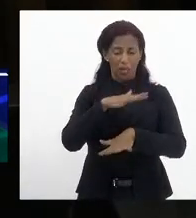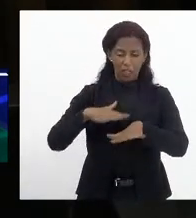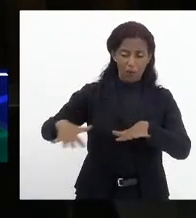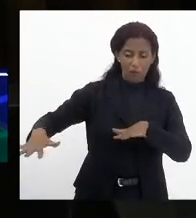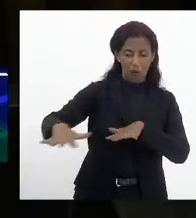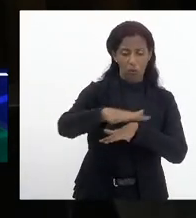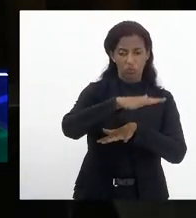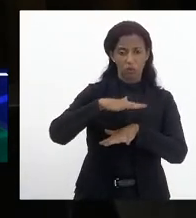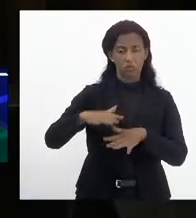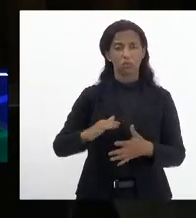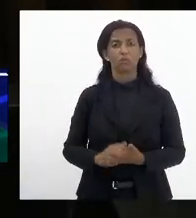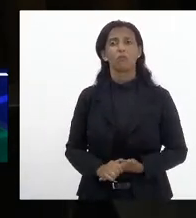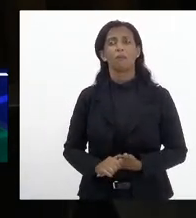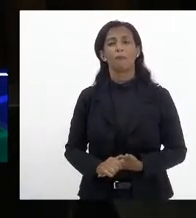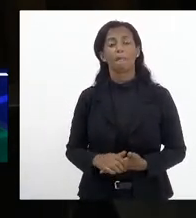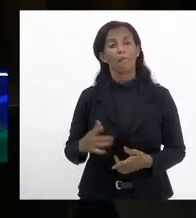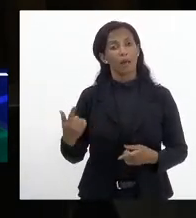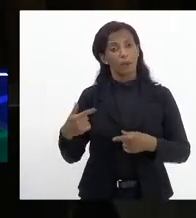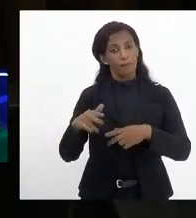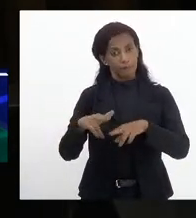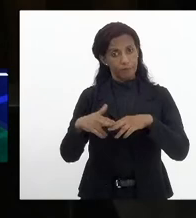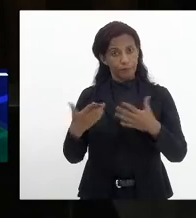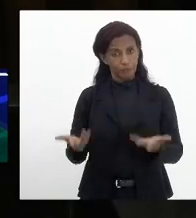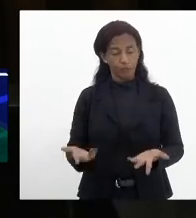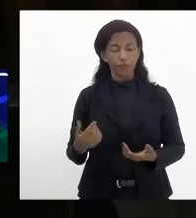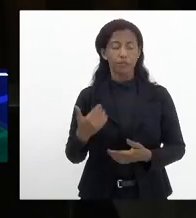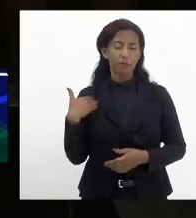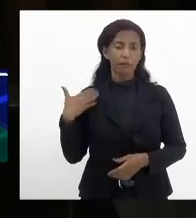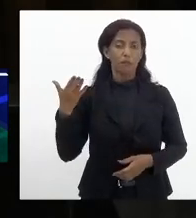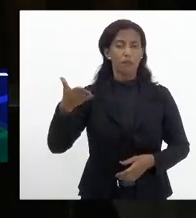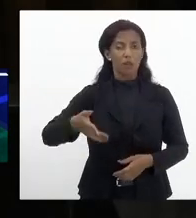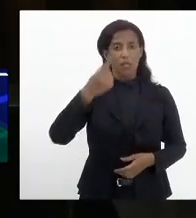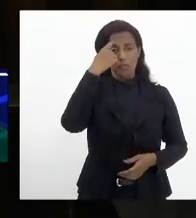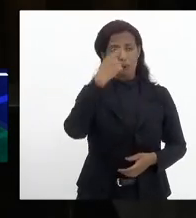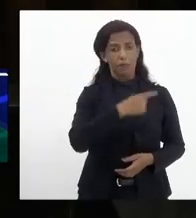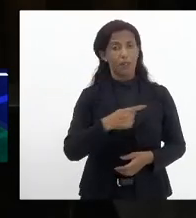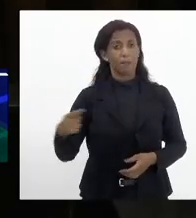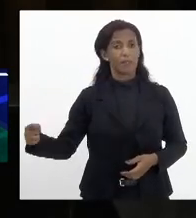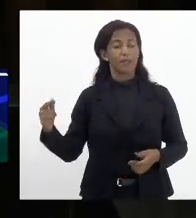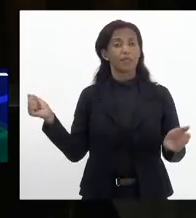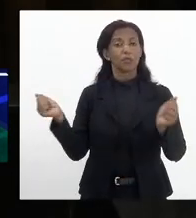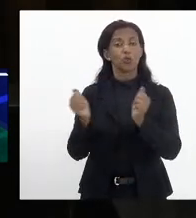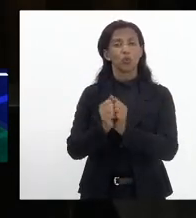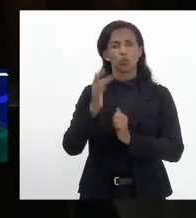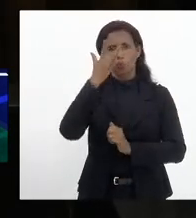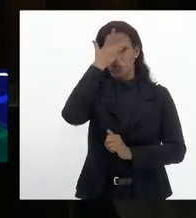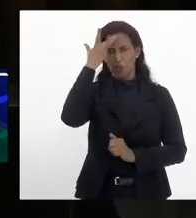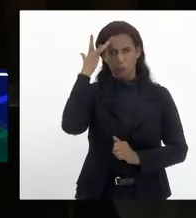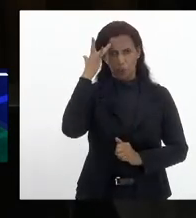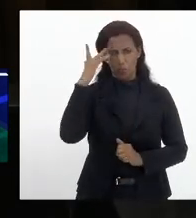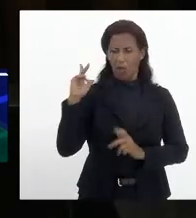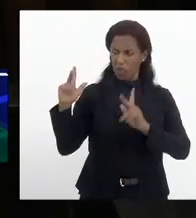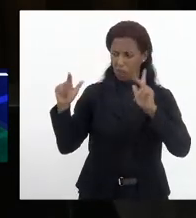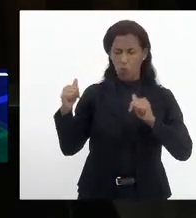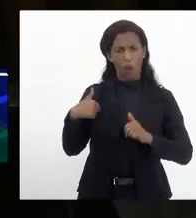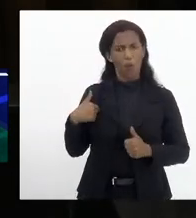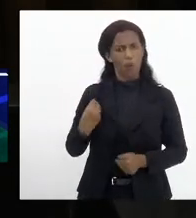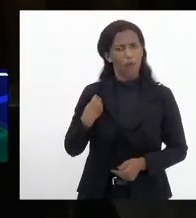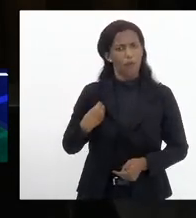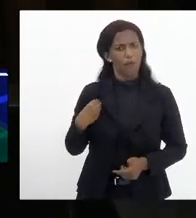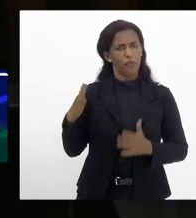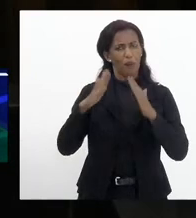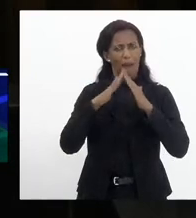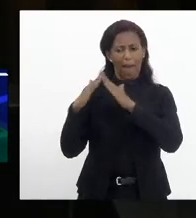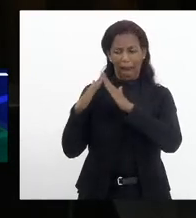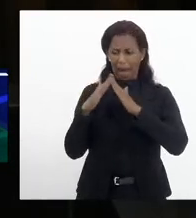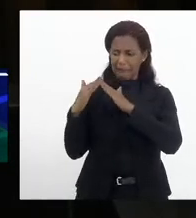da Tijuca. Então, por conta disso, eu estive na semana passada com os moradores que estavam, como eu, que sou morador dali do lado, da